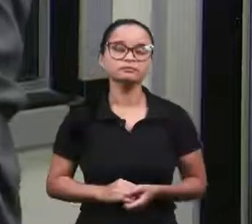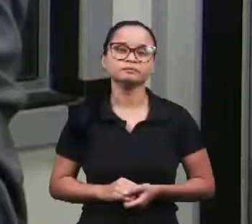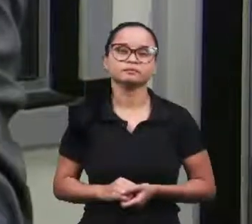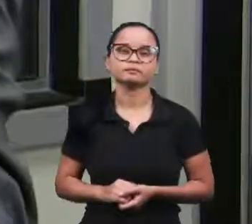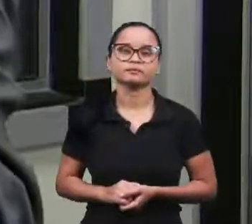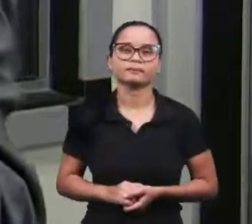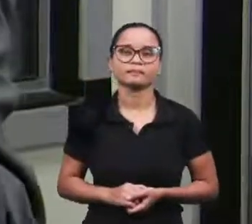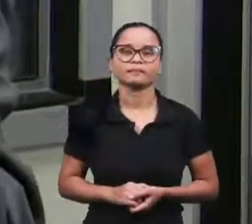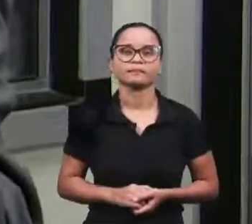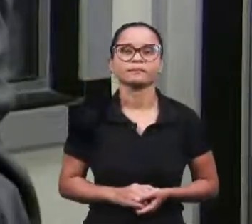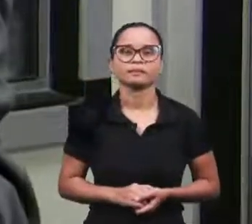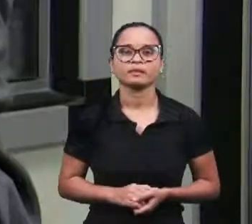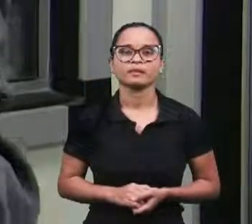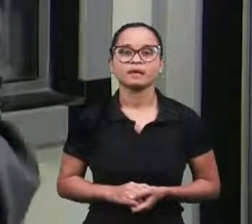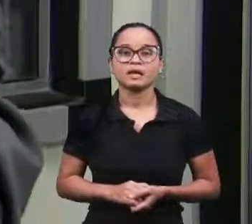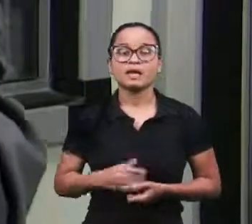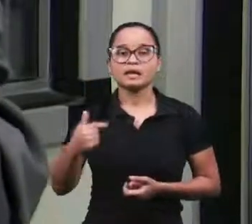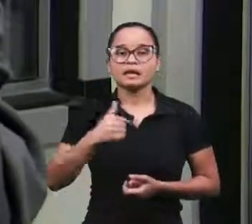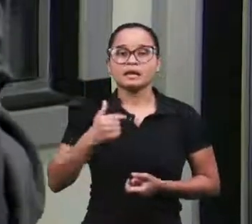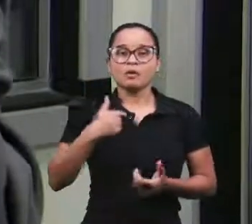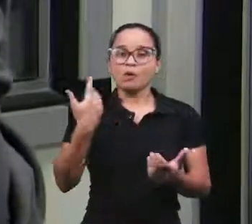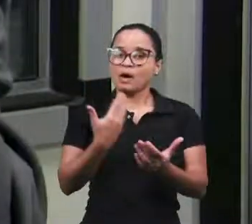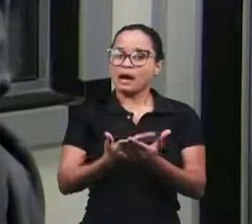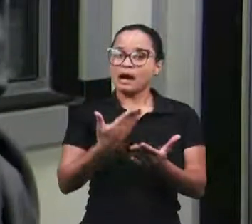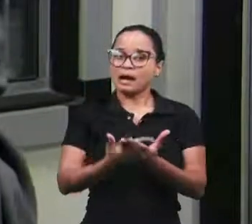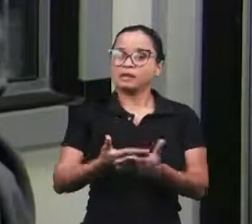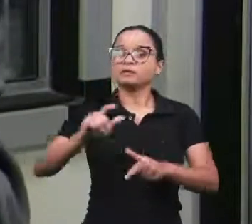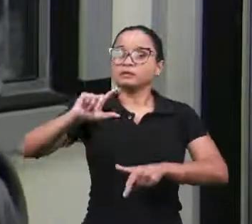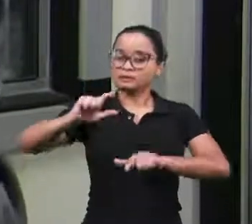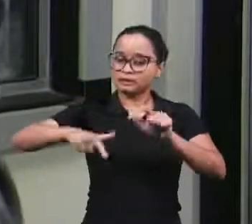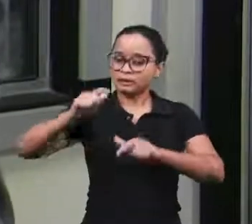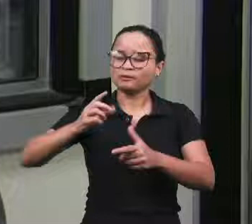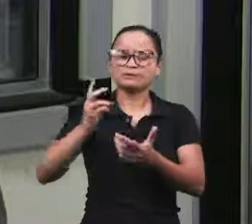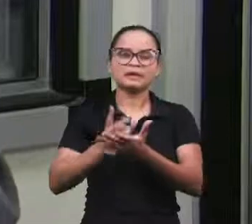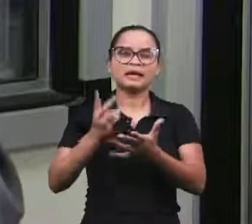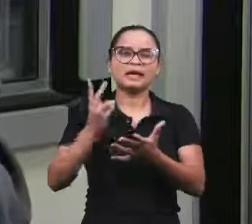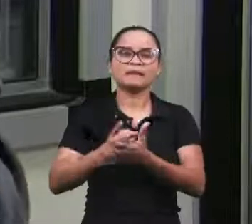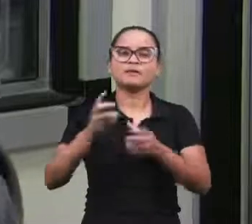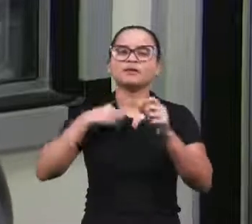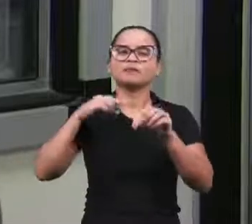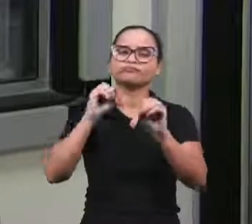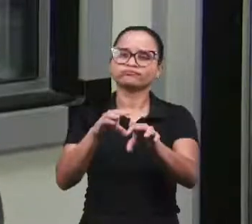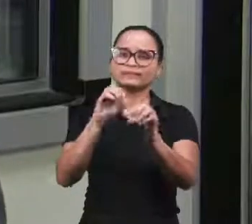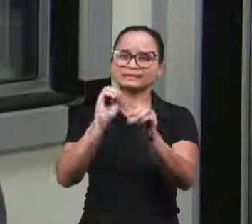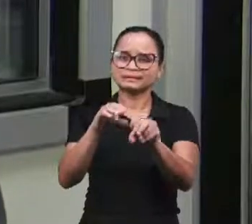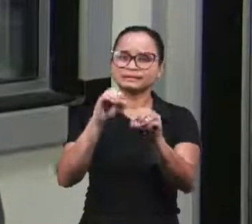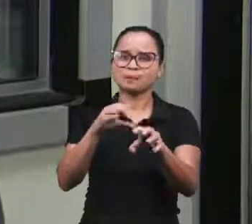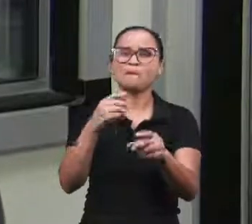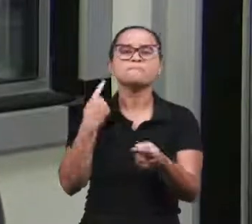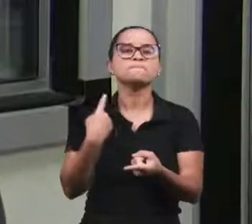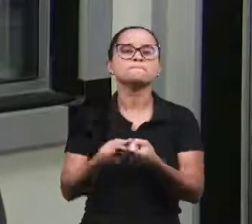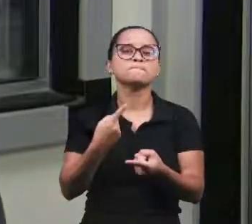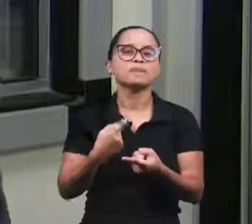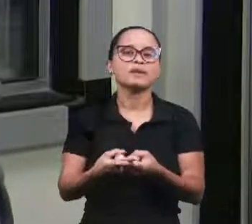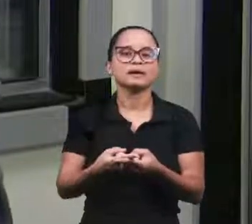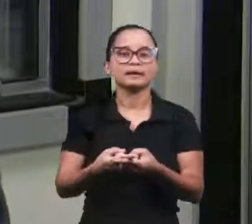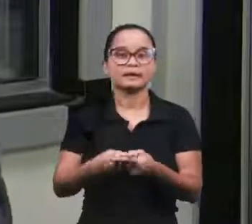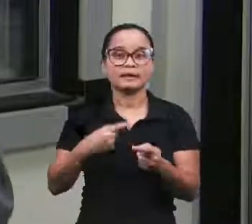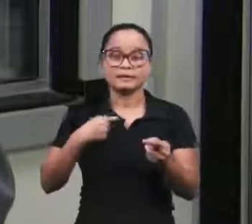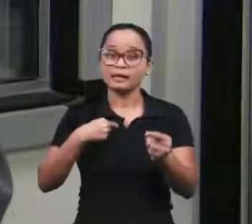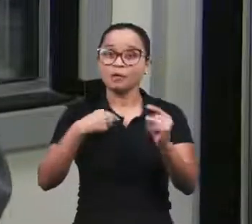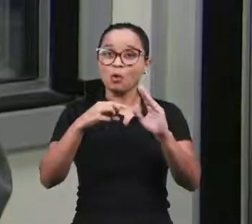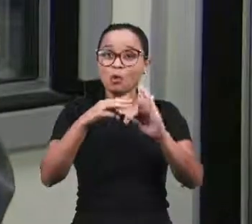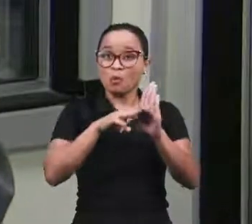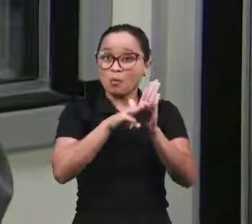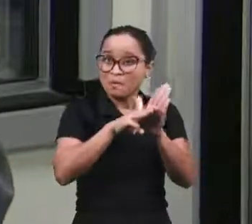Eu sempre dei aula de Israel porque eu entrei num método para facilitar o entendimento, né? E realmente,